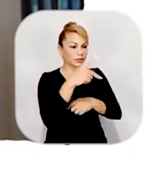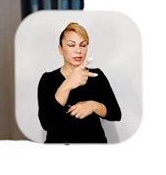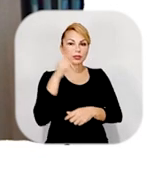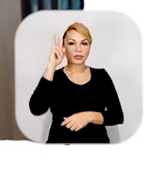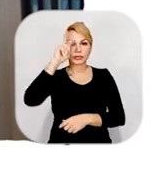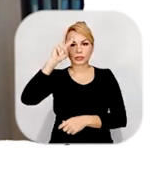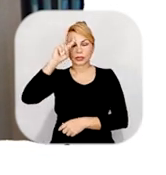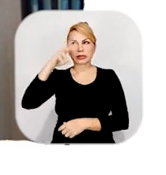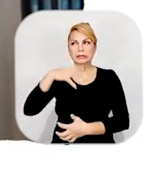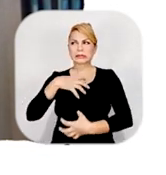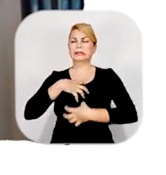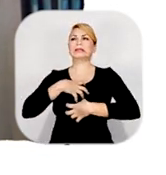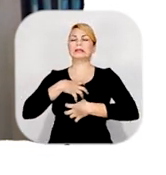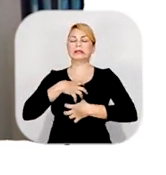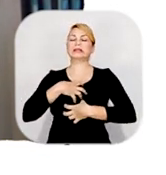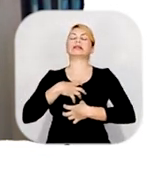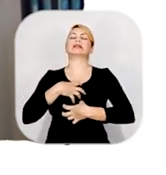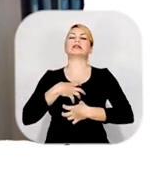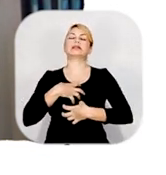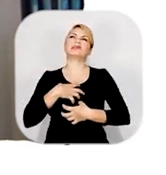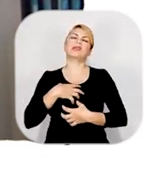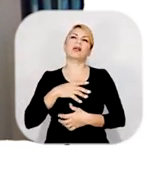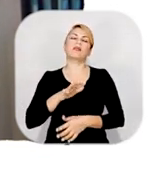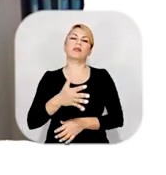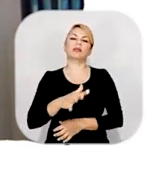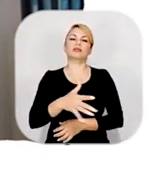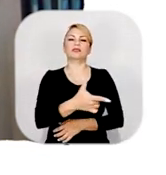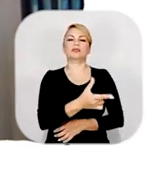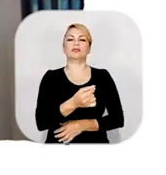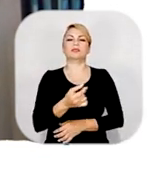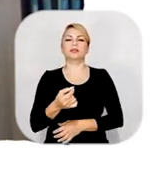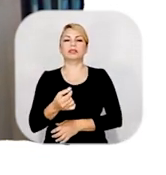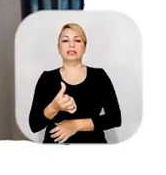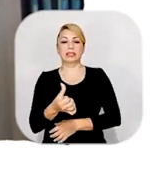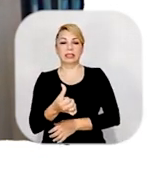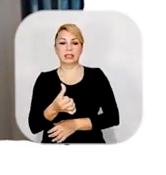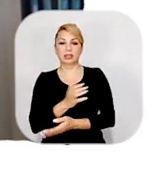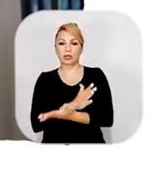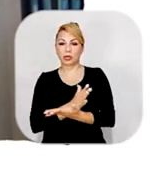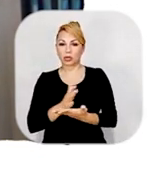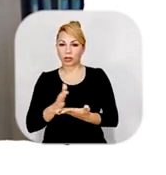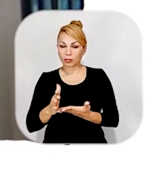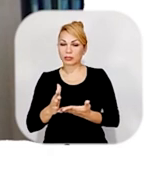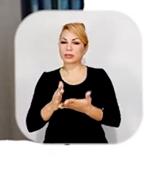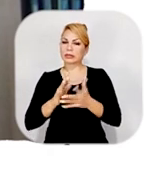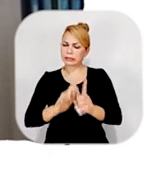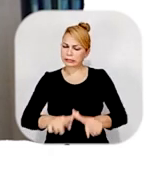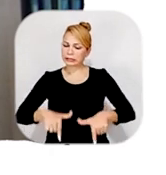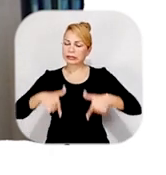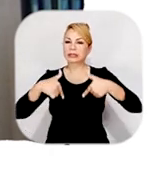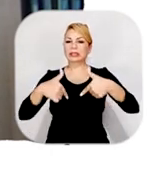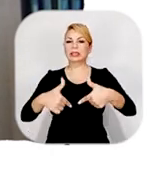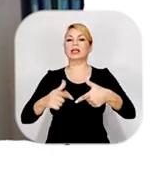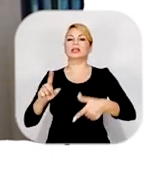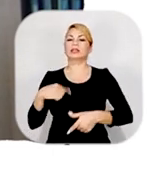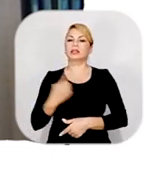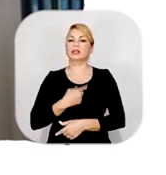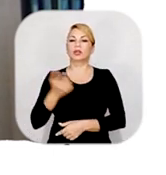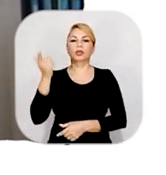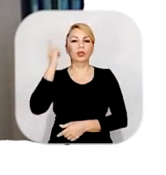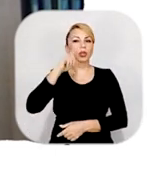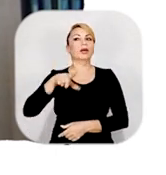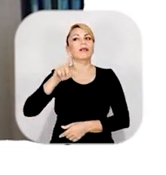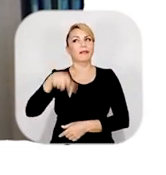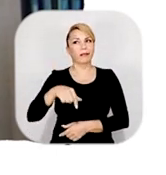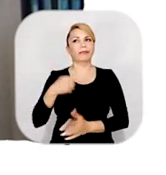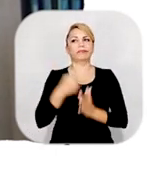e aí, desde então, desde 2006, começou essa luta aí para conseguir. Eu digo luta